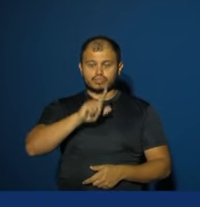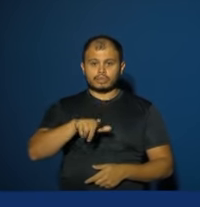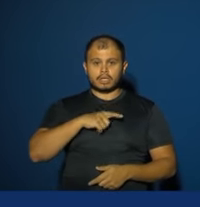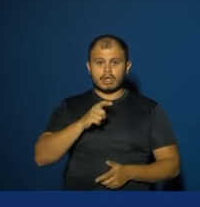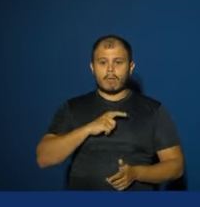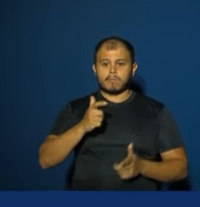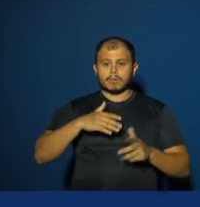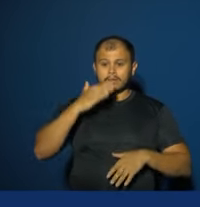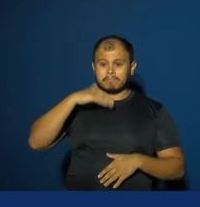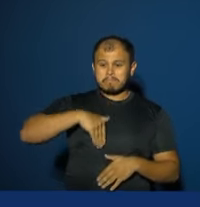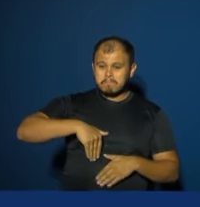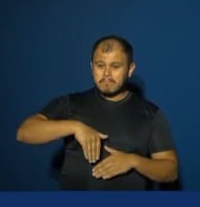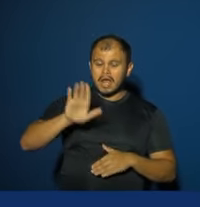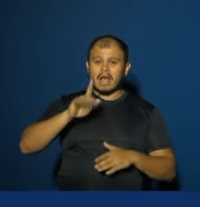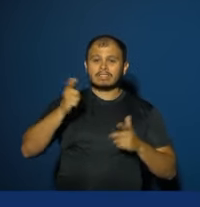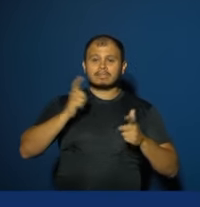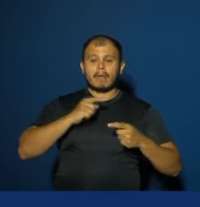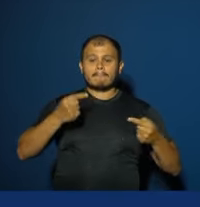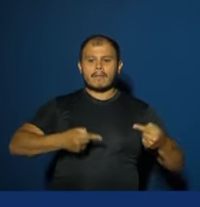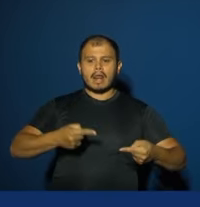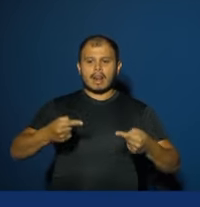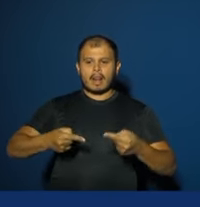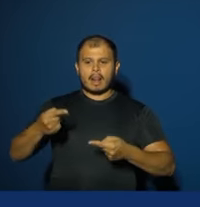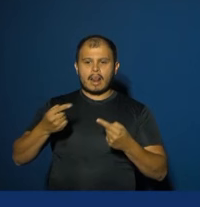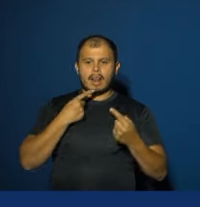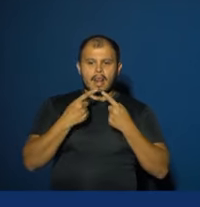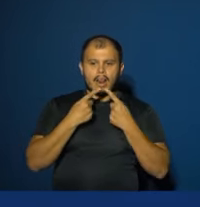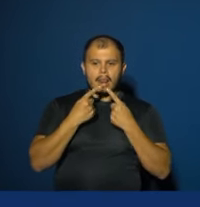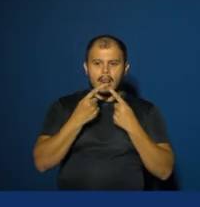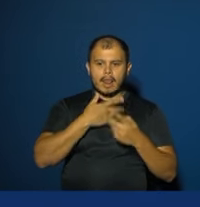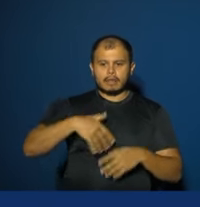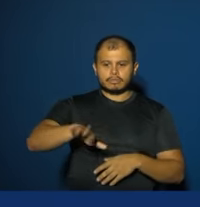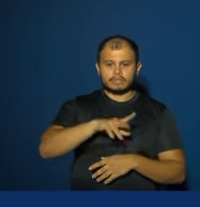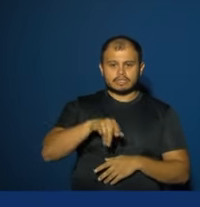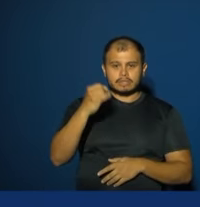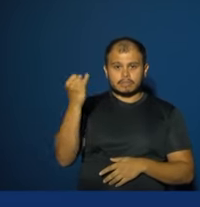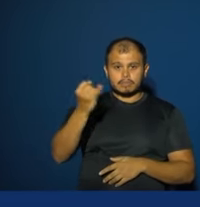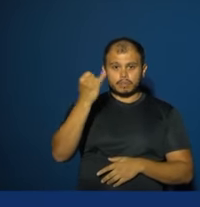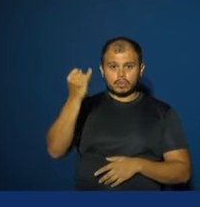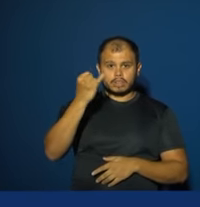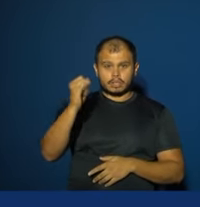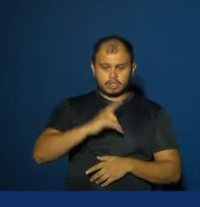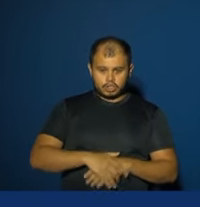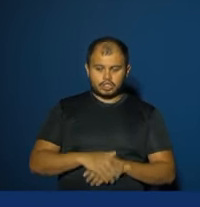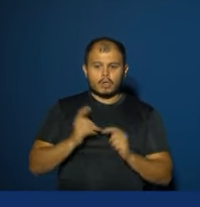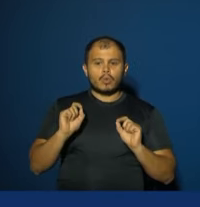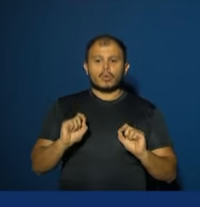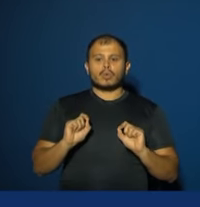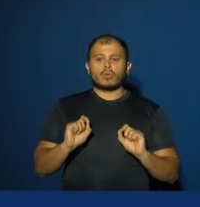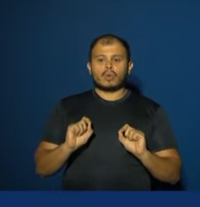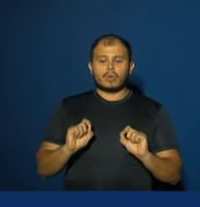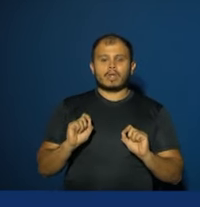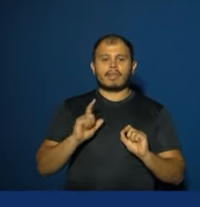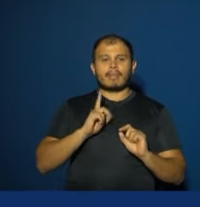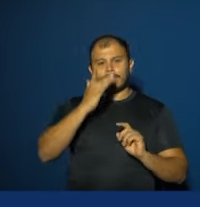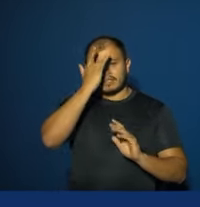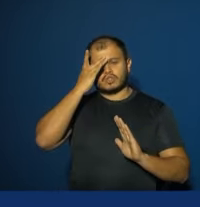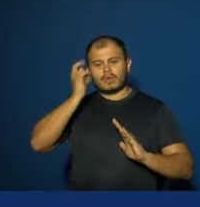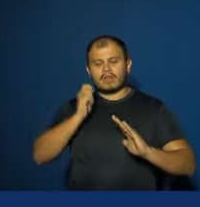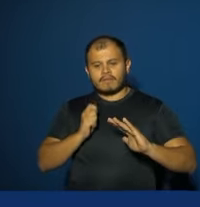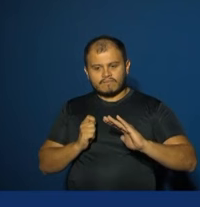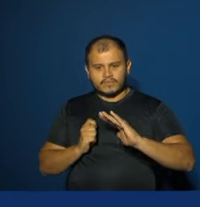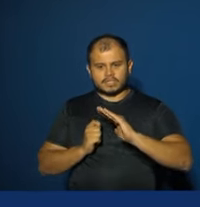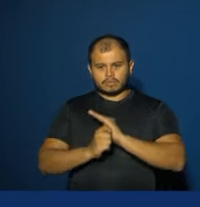ah com que o diálogo com essa peça importante relevante dessa cadeia que é o o investidor